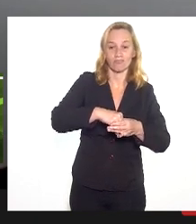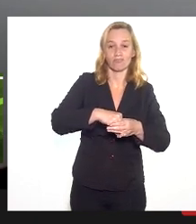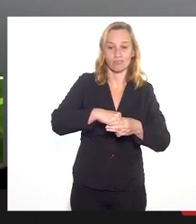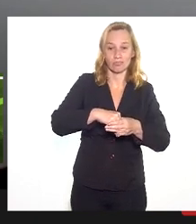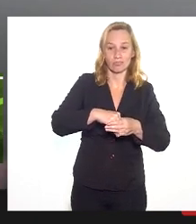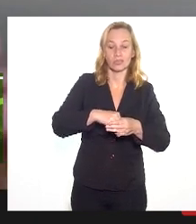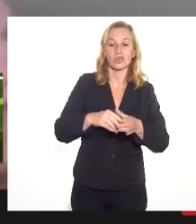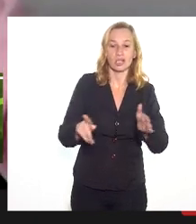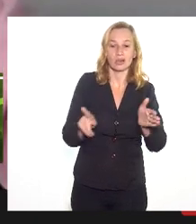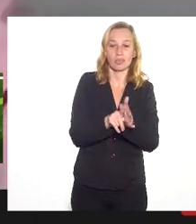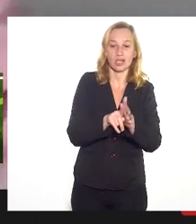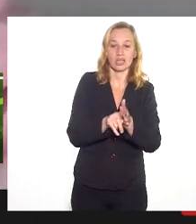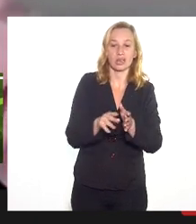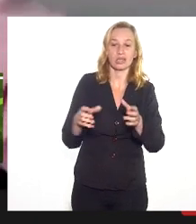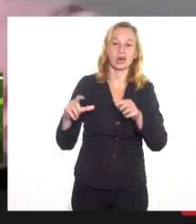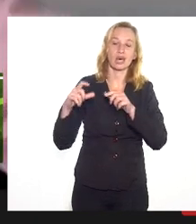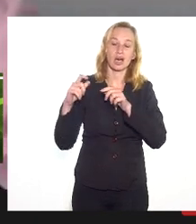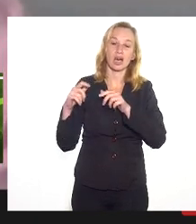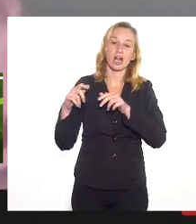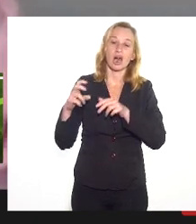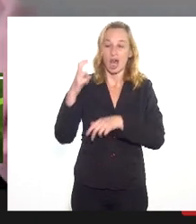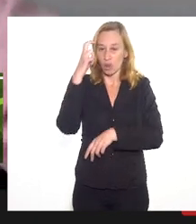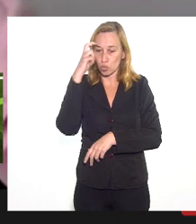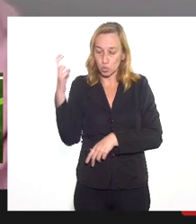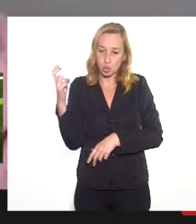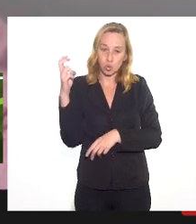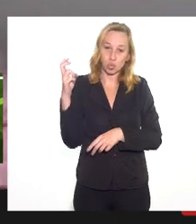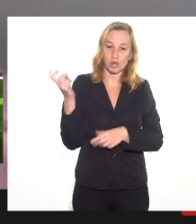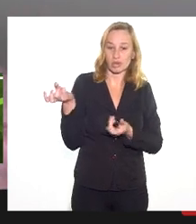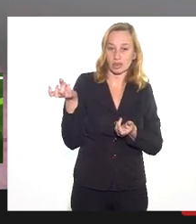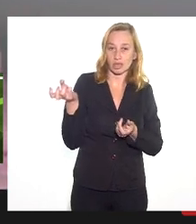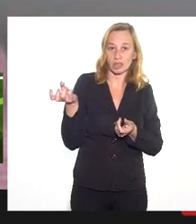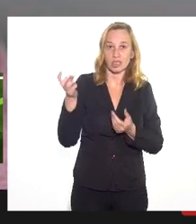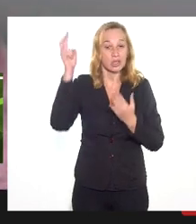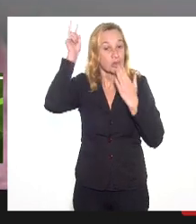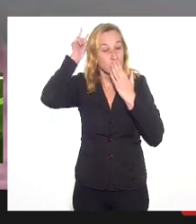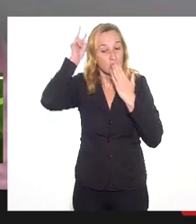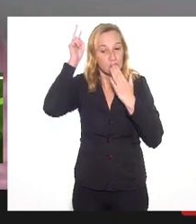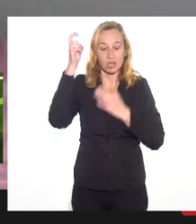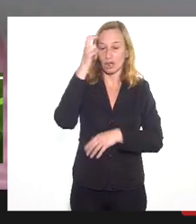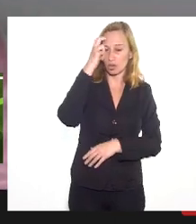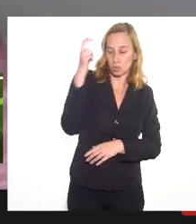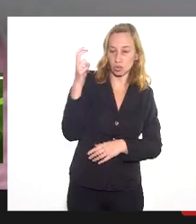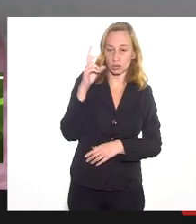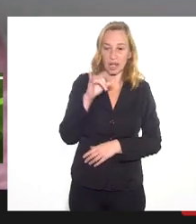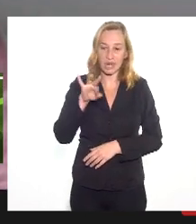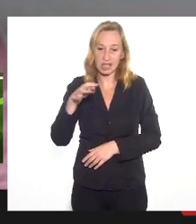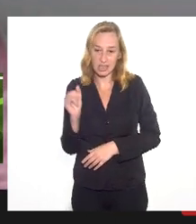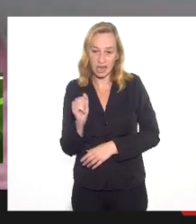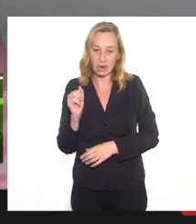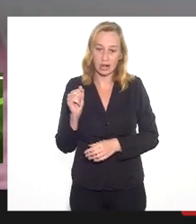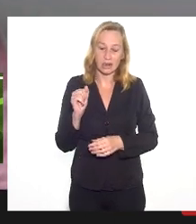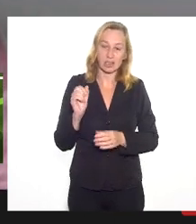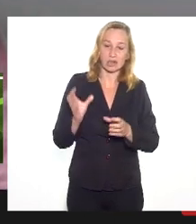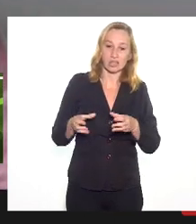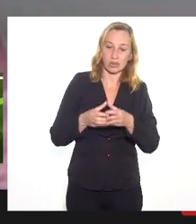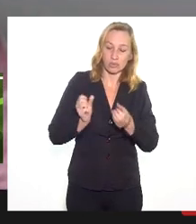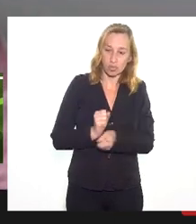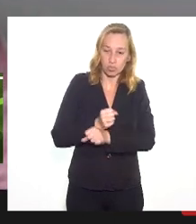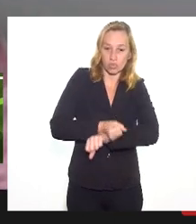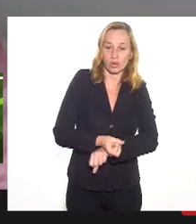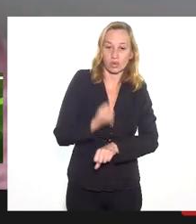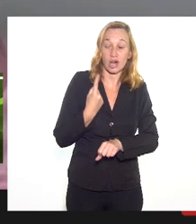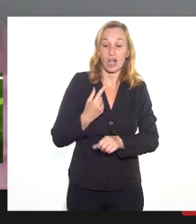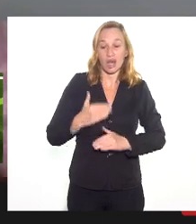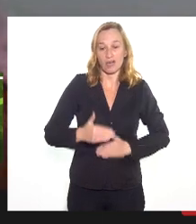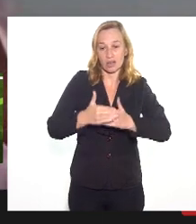se eles fazem parte da cultura indígena, da cultura caiçara, da cultura quilombola. Isso a gente ainda não resolveu. Avançamos um pouquinho com o curso de formação de